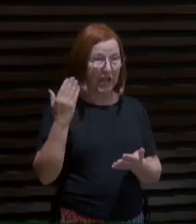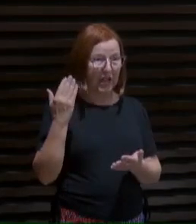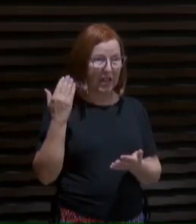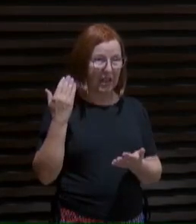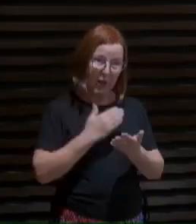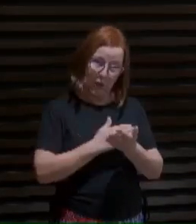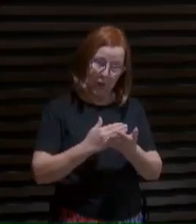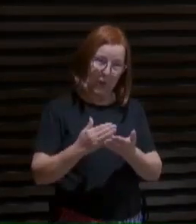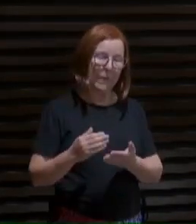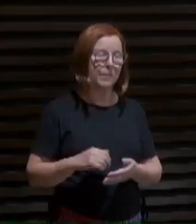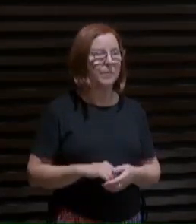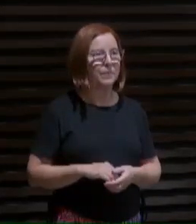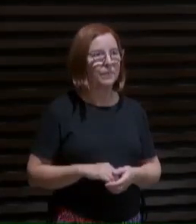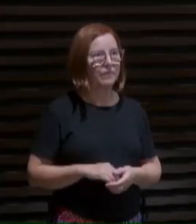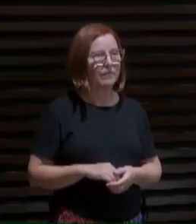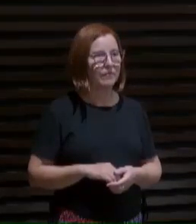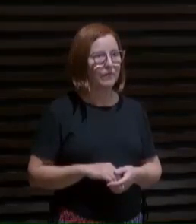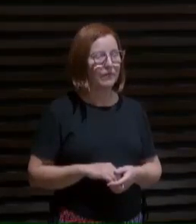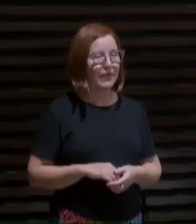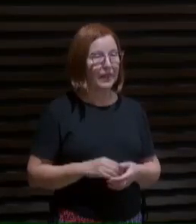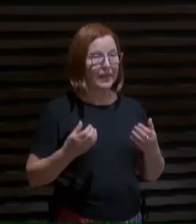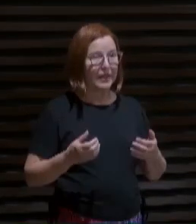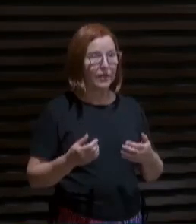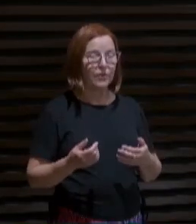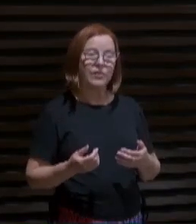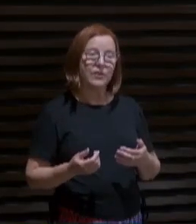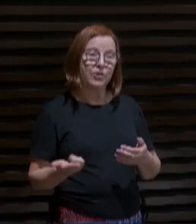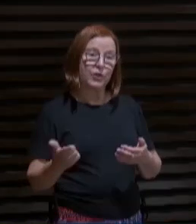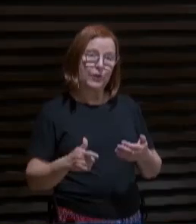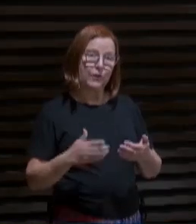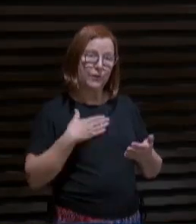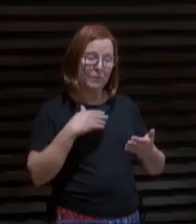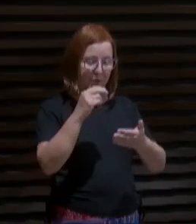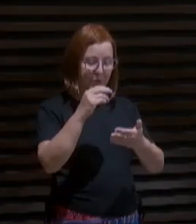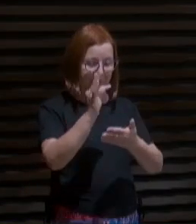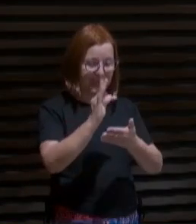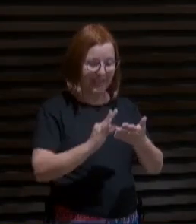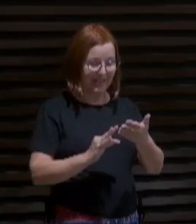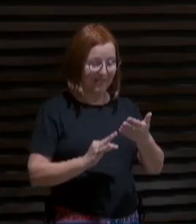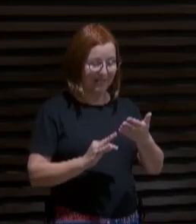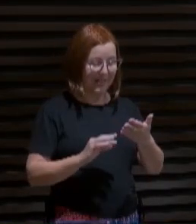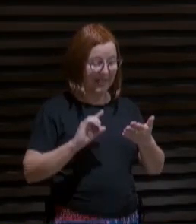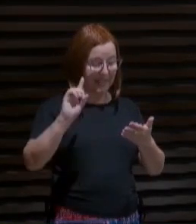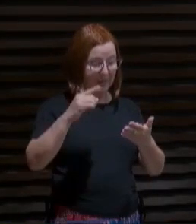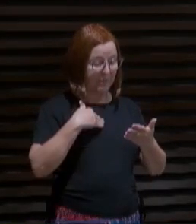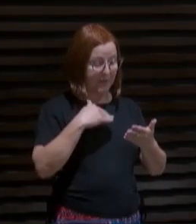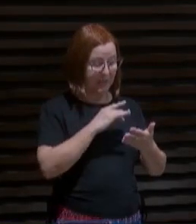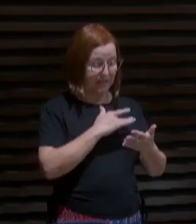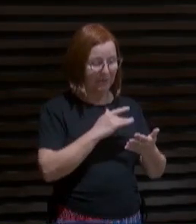alguns minutos, eu quero voltar para o meu texto que Deus me chamou a atenção, que